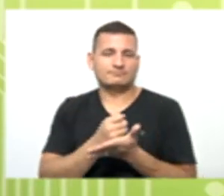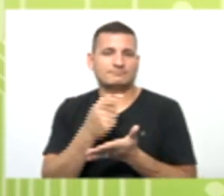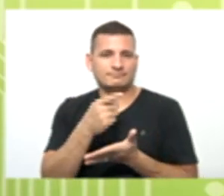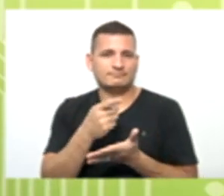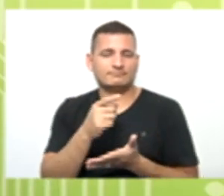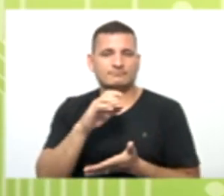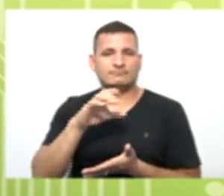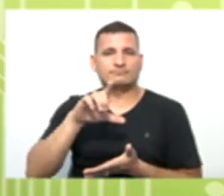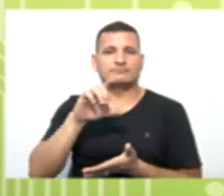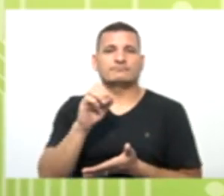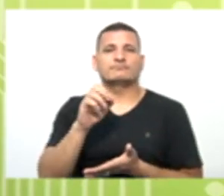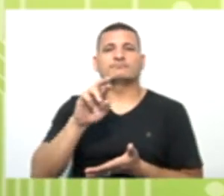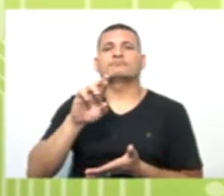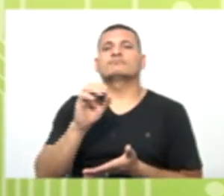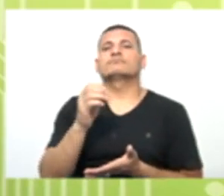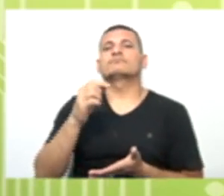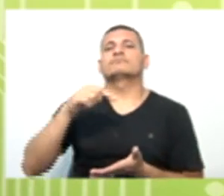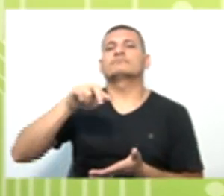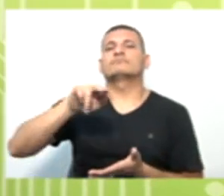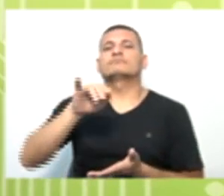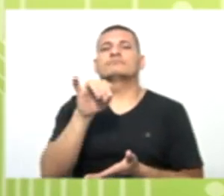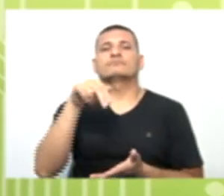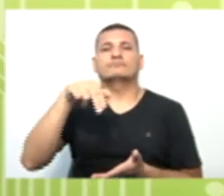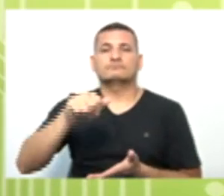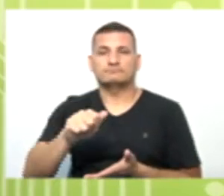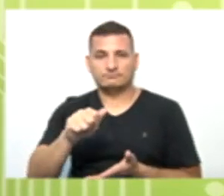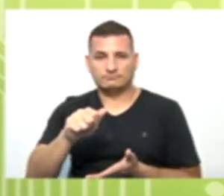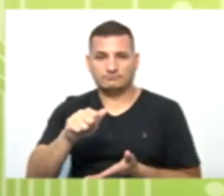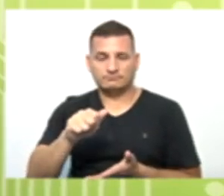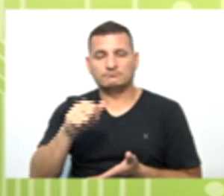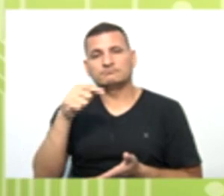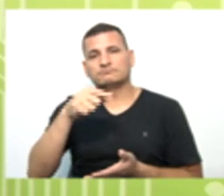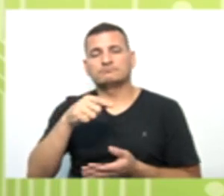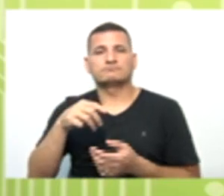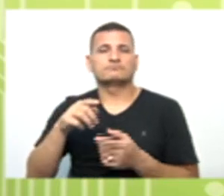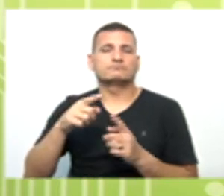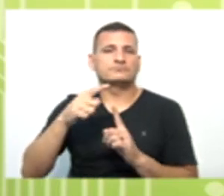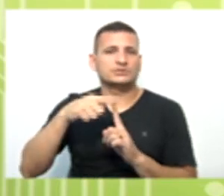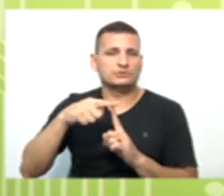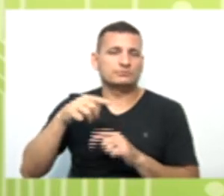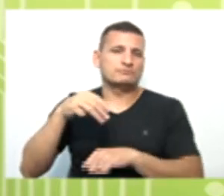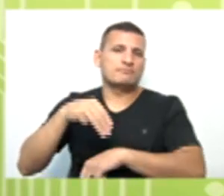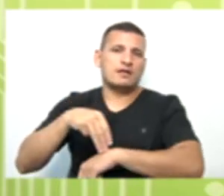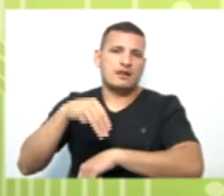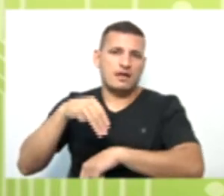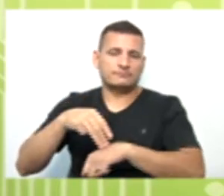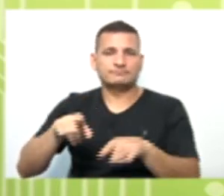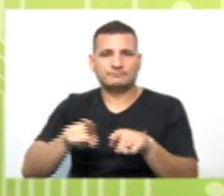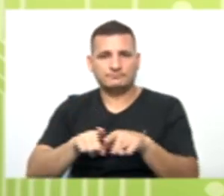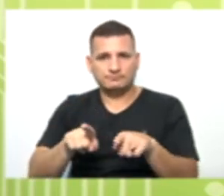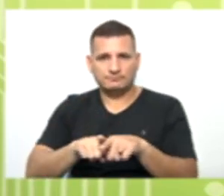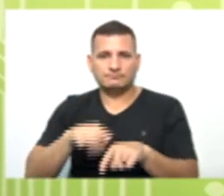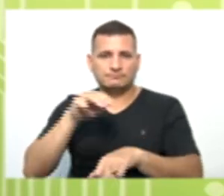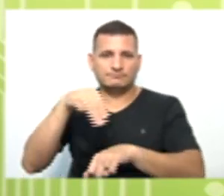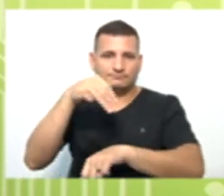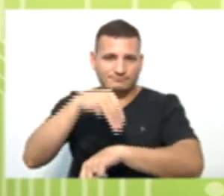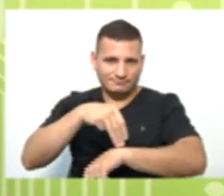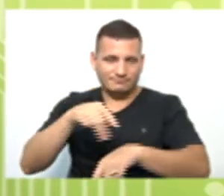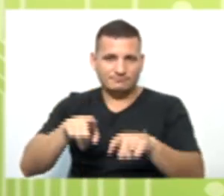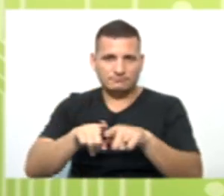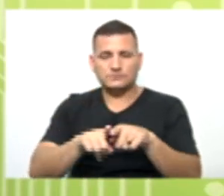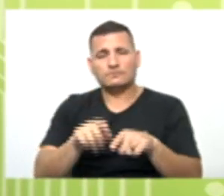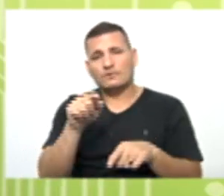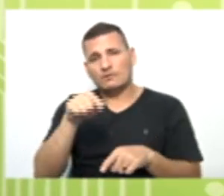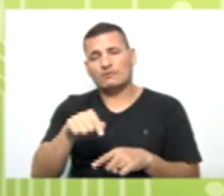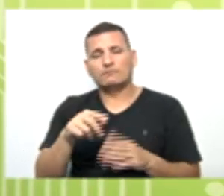a cloroquina, e tem falando dos tipos de malária, ou seja, é um vocabulário, né, que é